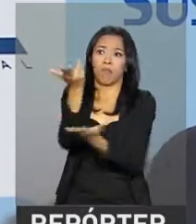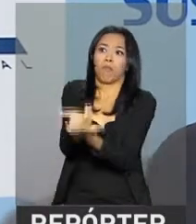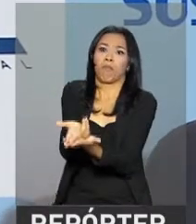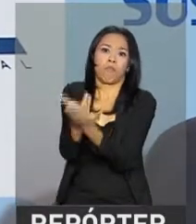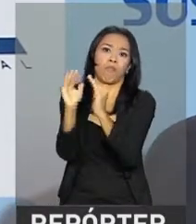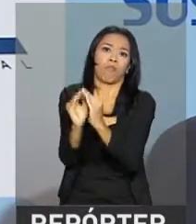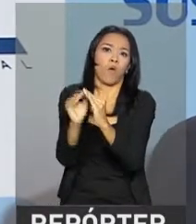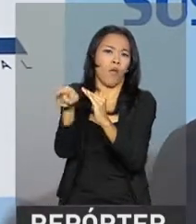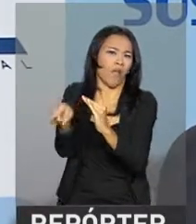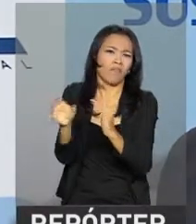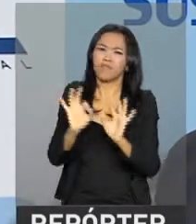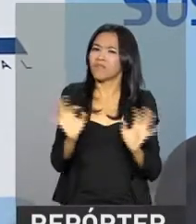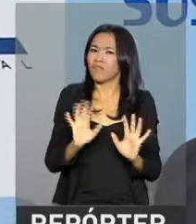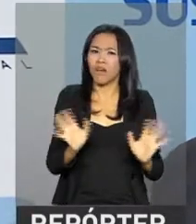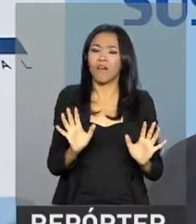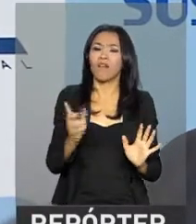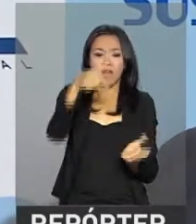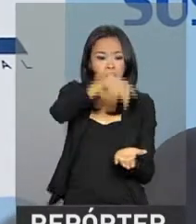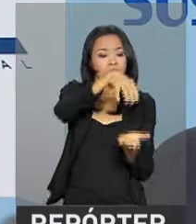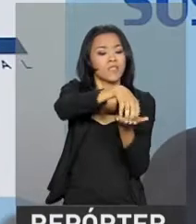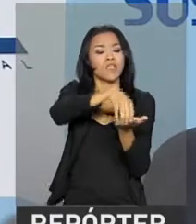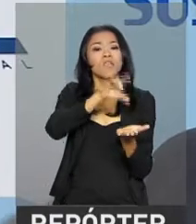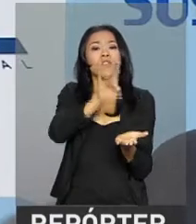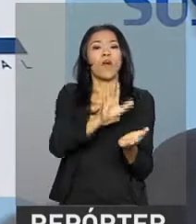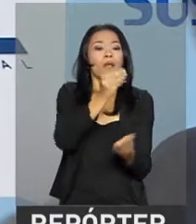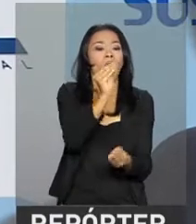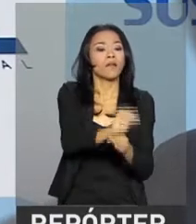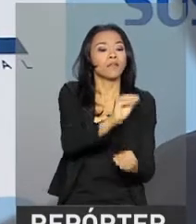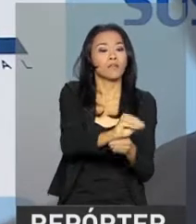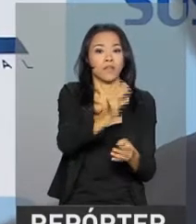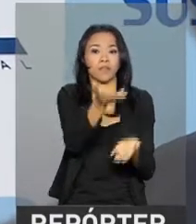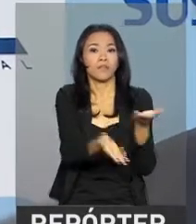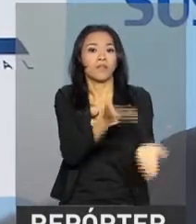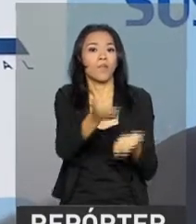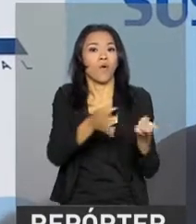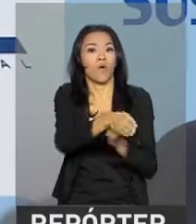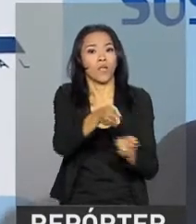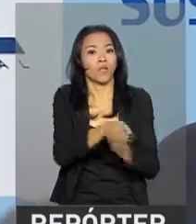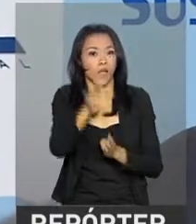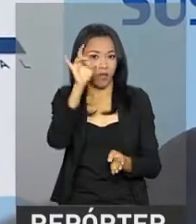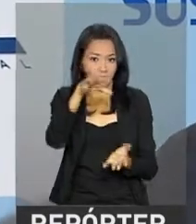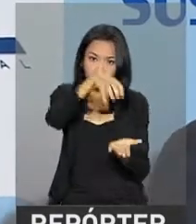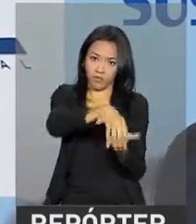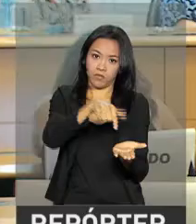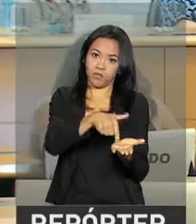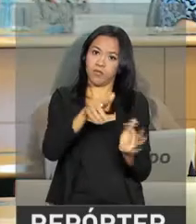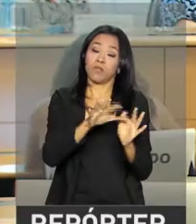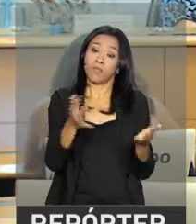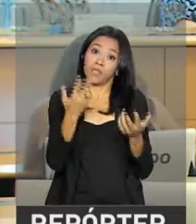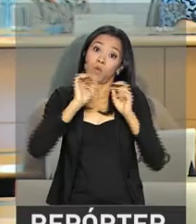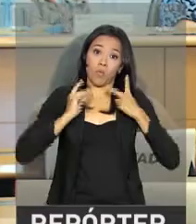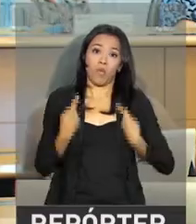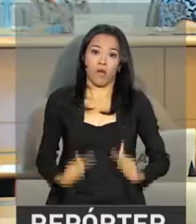residências terapêuticas atenderão essa demanda e vamos cuidar para que o atendimento seja cada vez mais humanizado. Entre